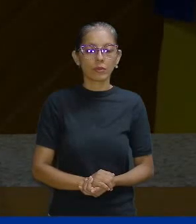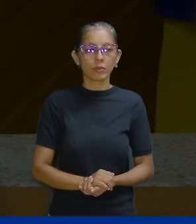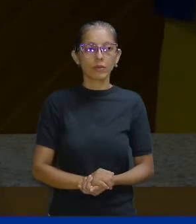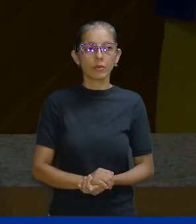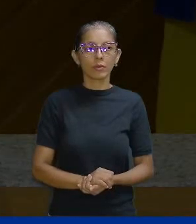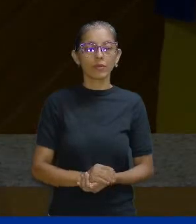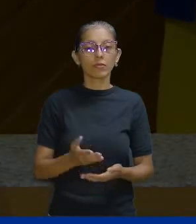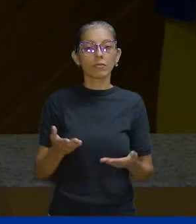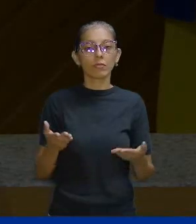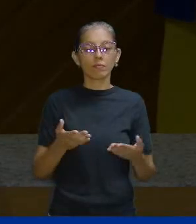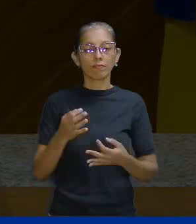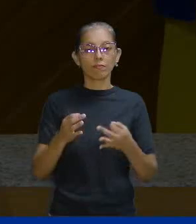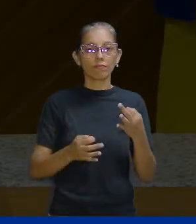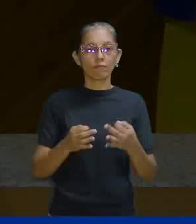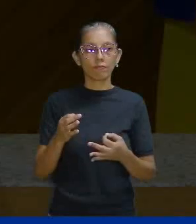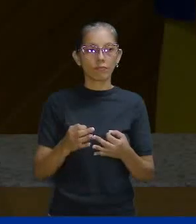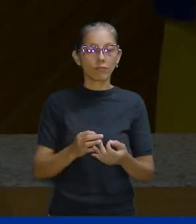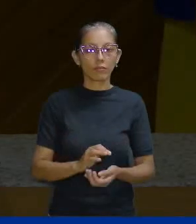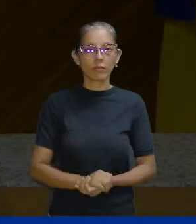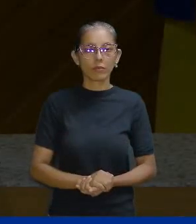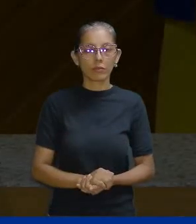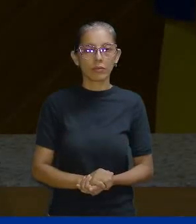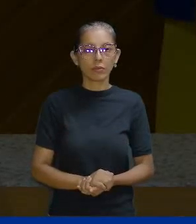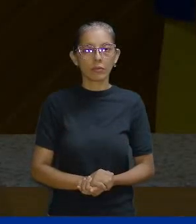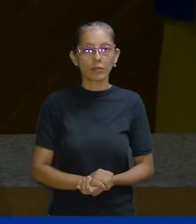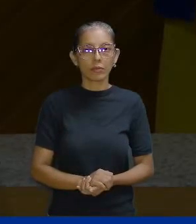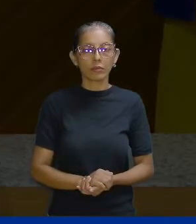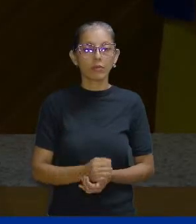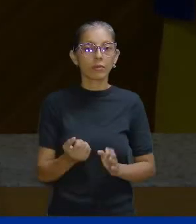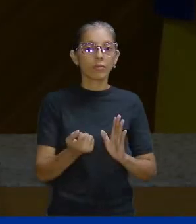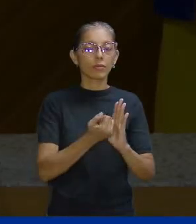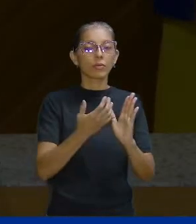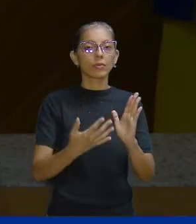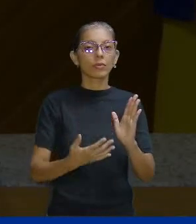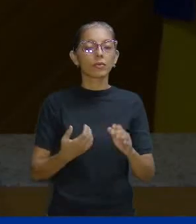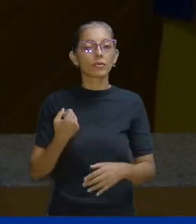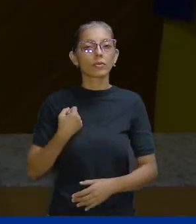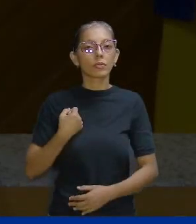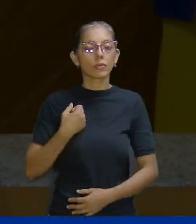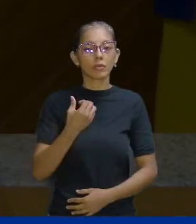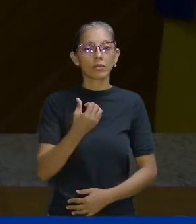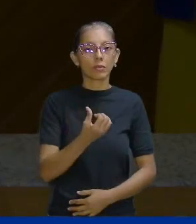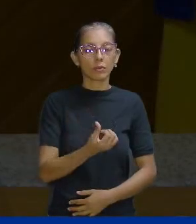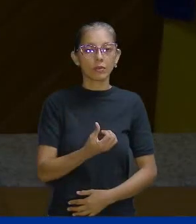Chamo a julgamento embargos de declaração na prestação de contas número